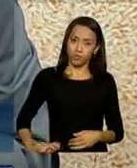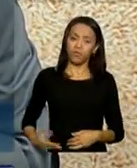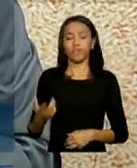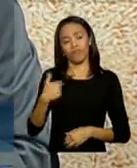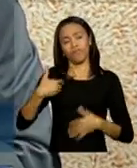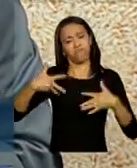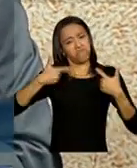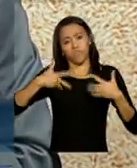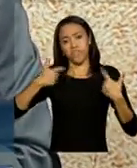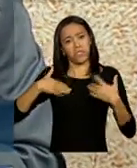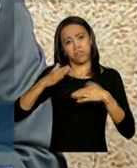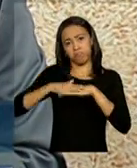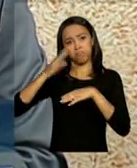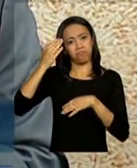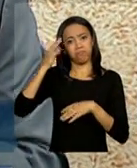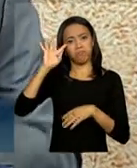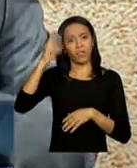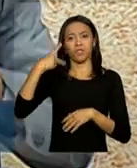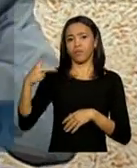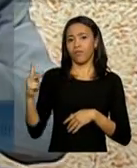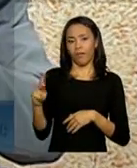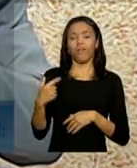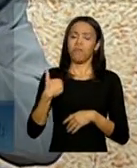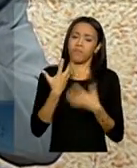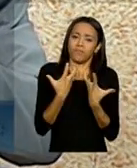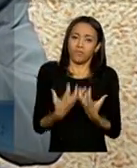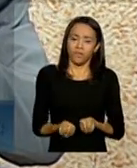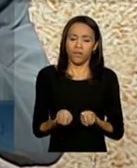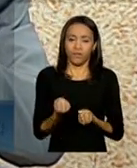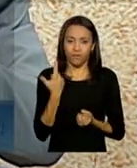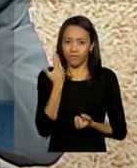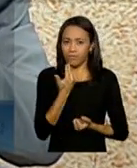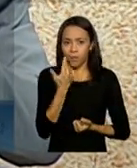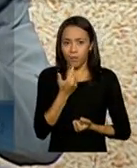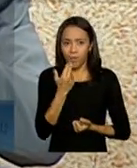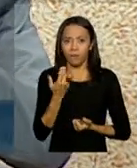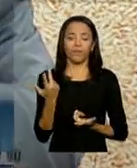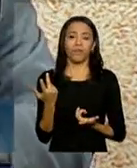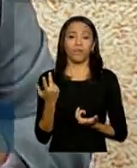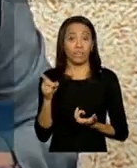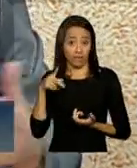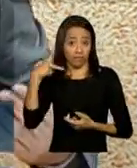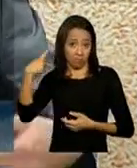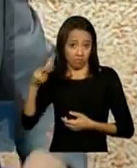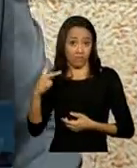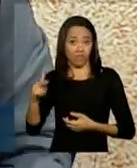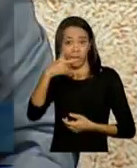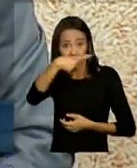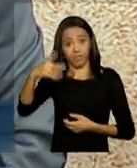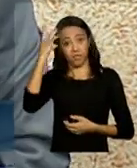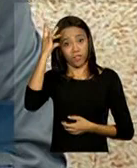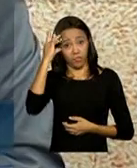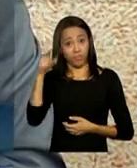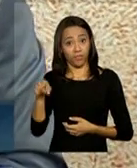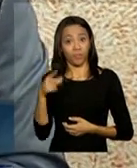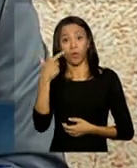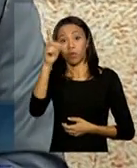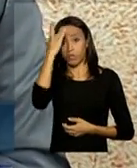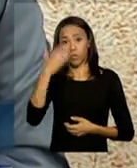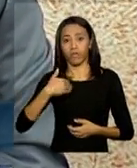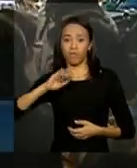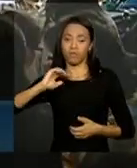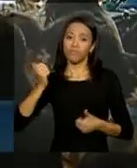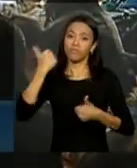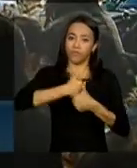representativa qualquer decisão que ela tomasse fico muito feliz com essa decisão da presidenta Dilma sobre o Artur k min